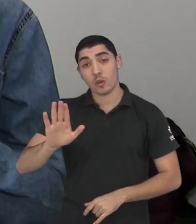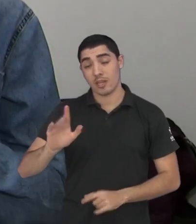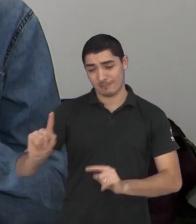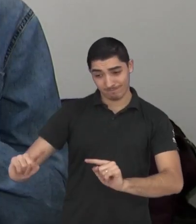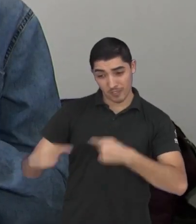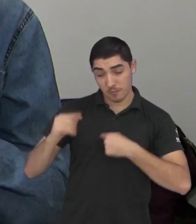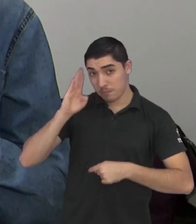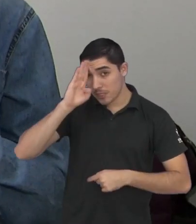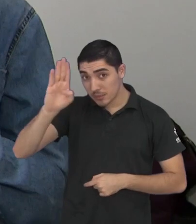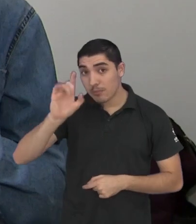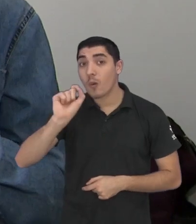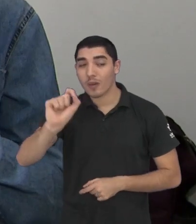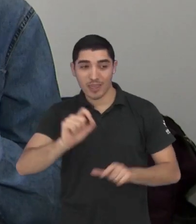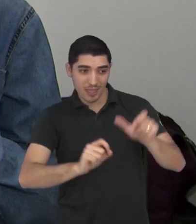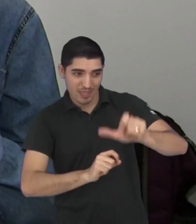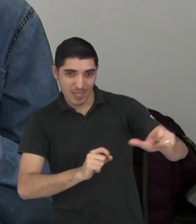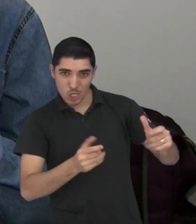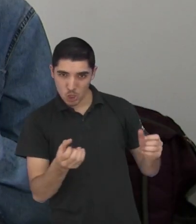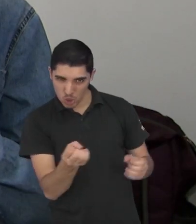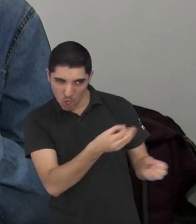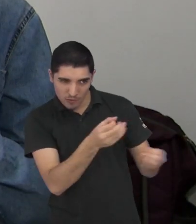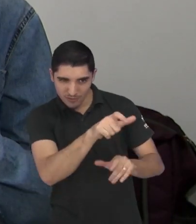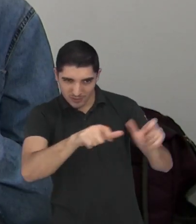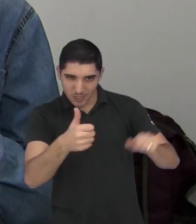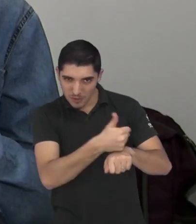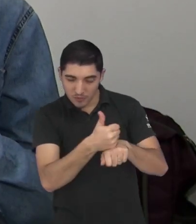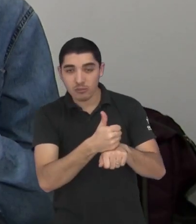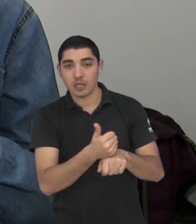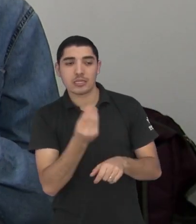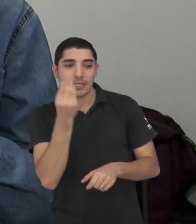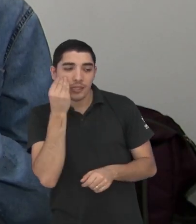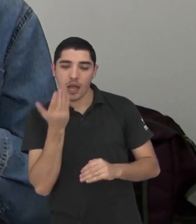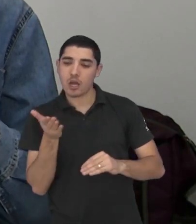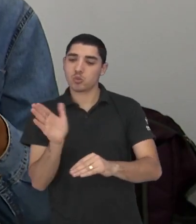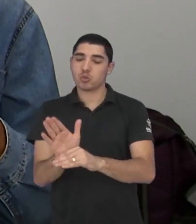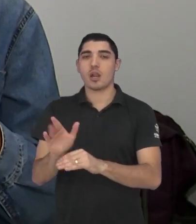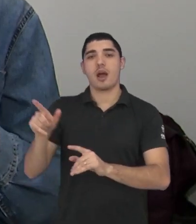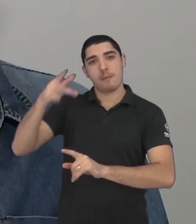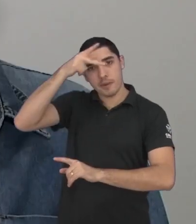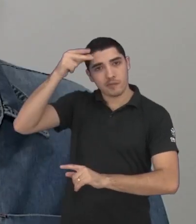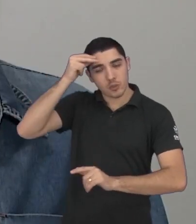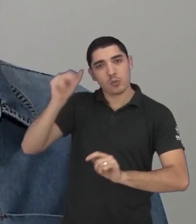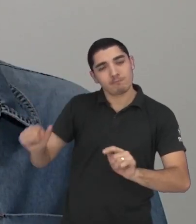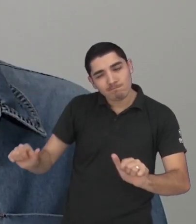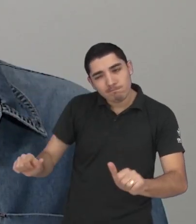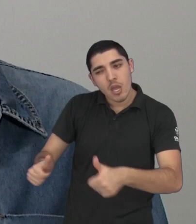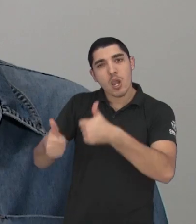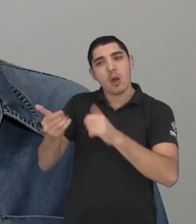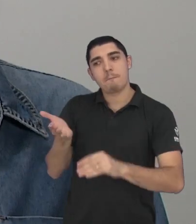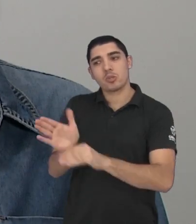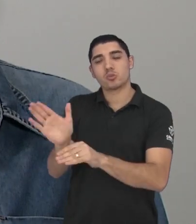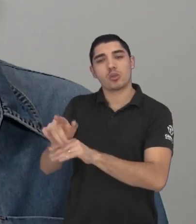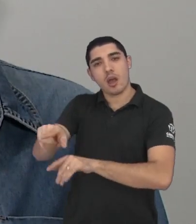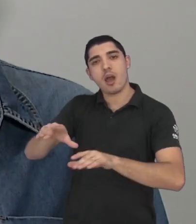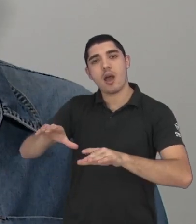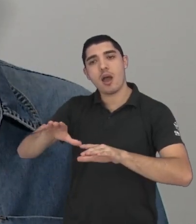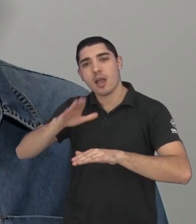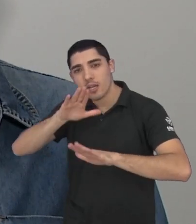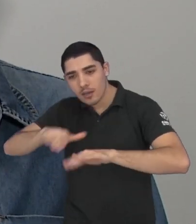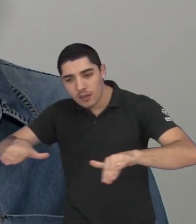O parlamentar repercutiu uma ação do Ministério Público que foi contrário à medida de alocar servidores comissionados para atuar